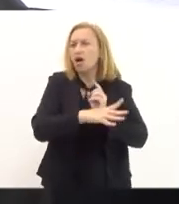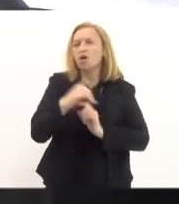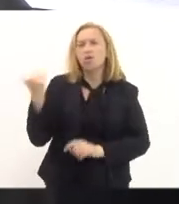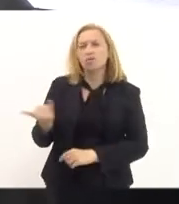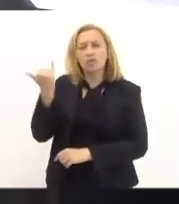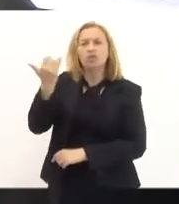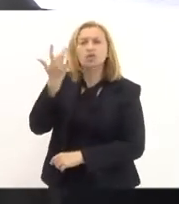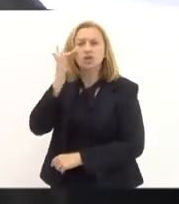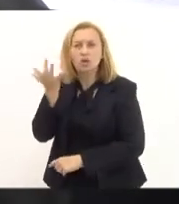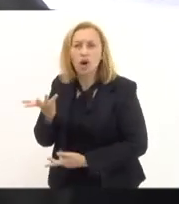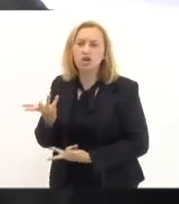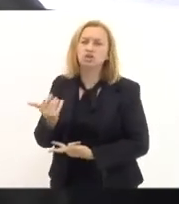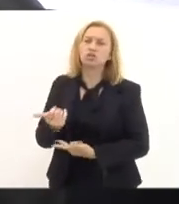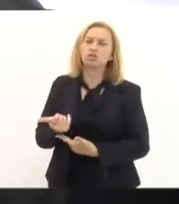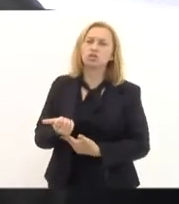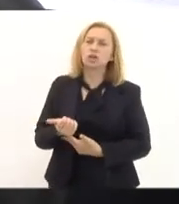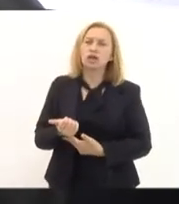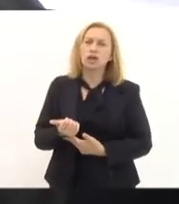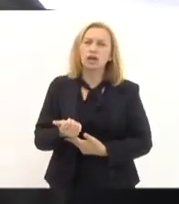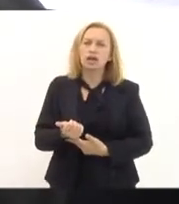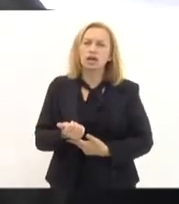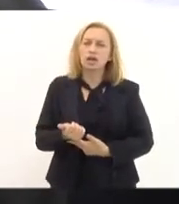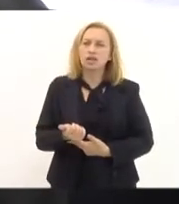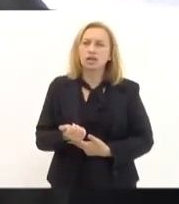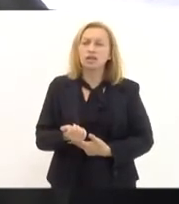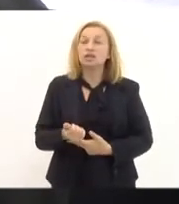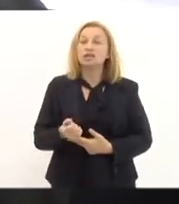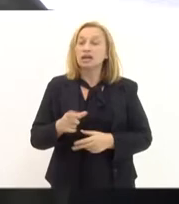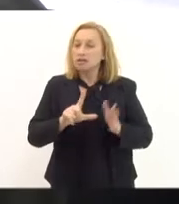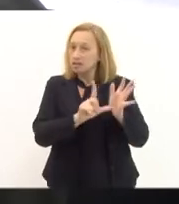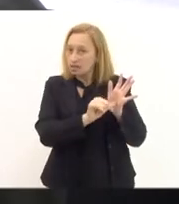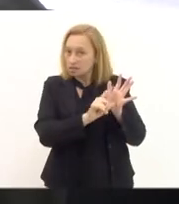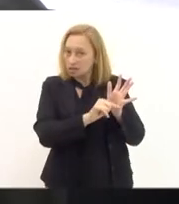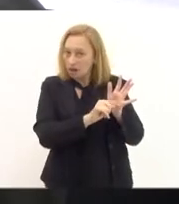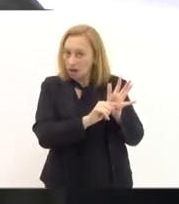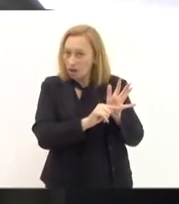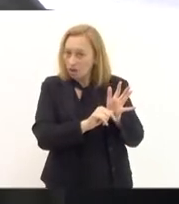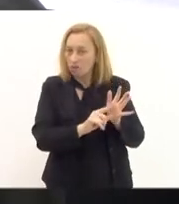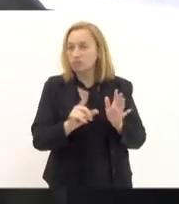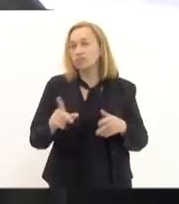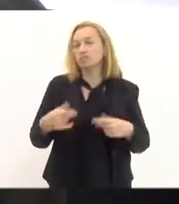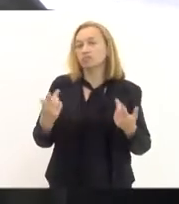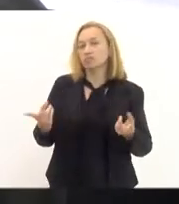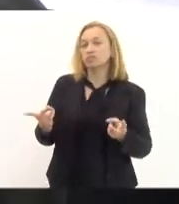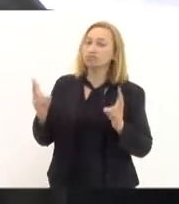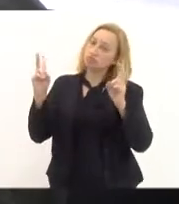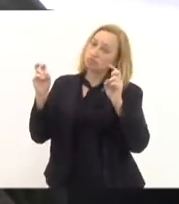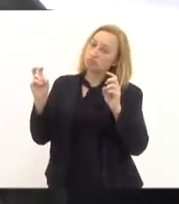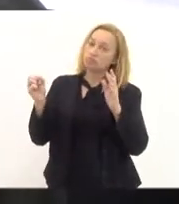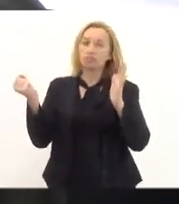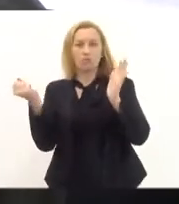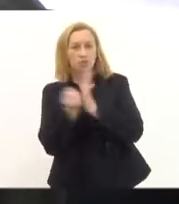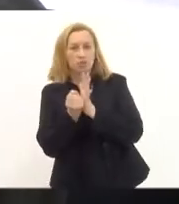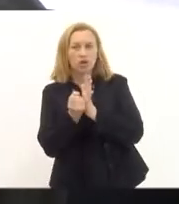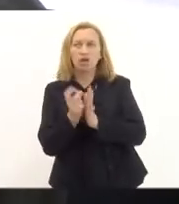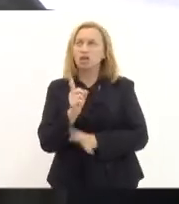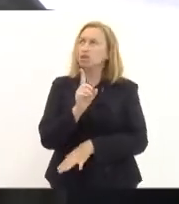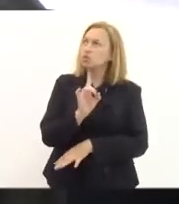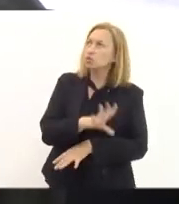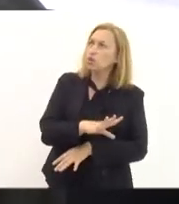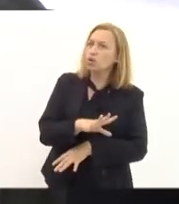importantíssimo a questão é da central pela se a questão patrimonial e não somente